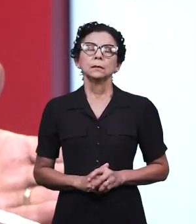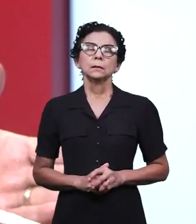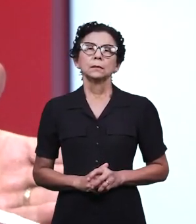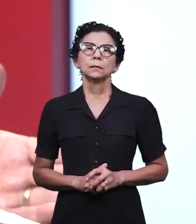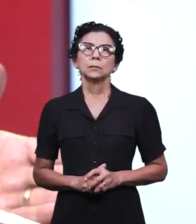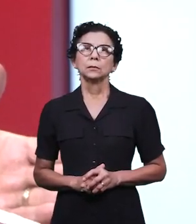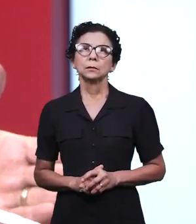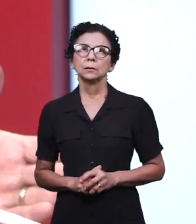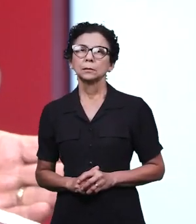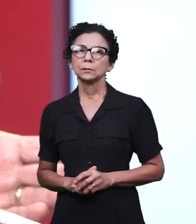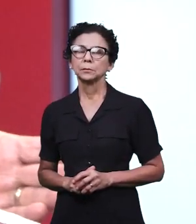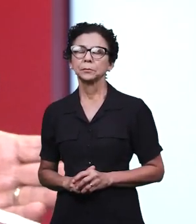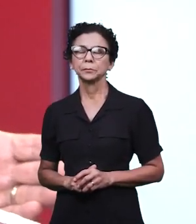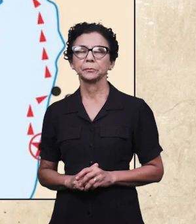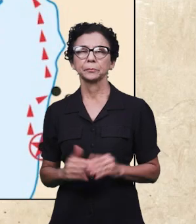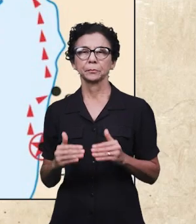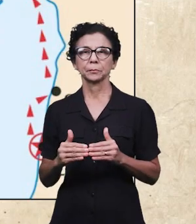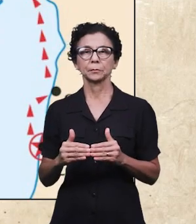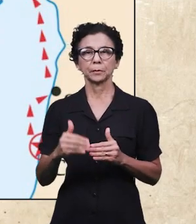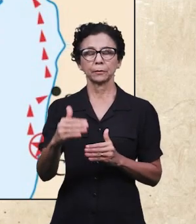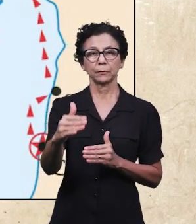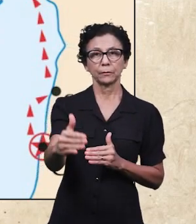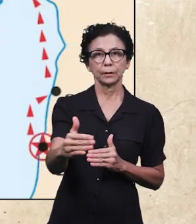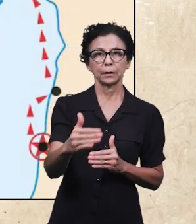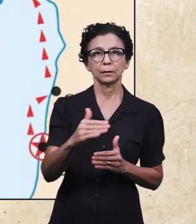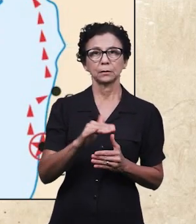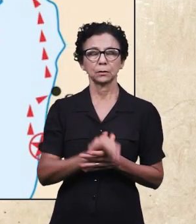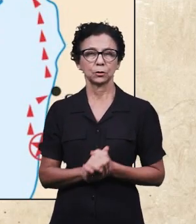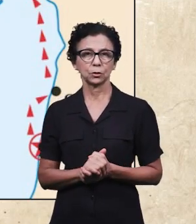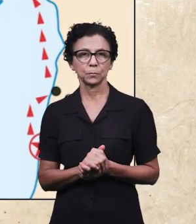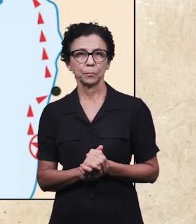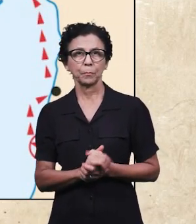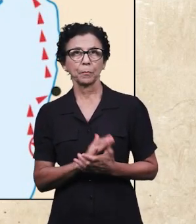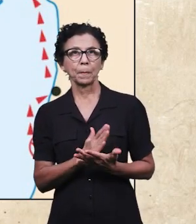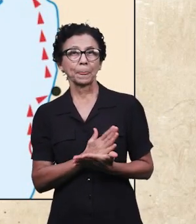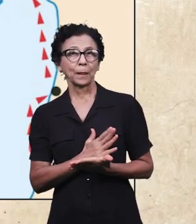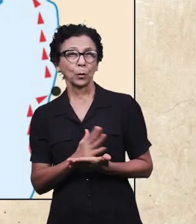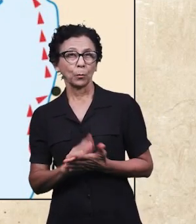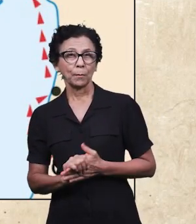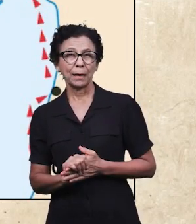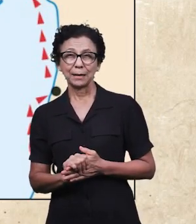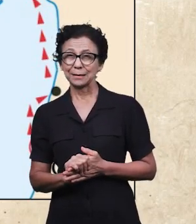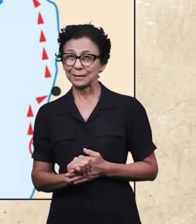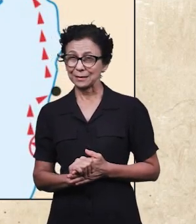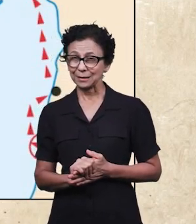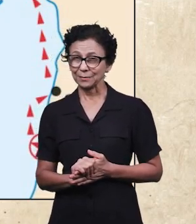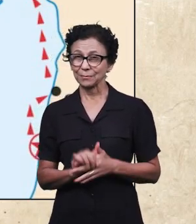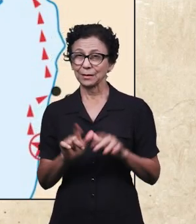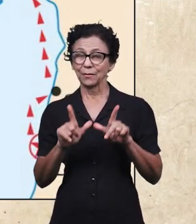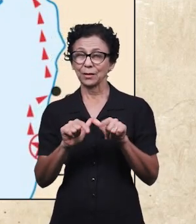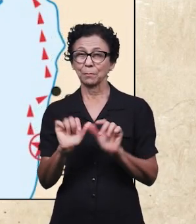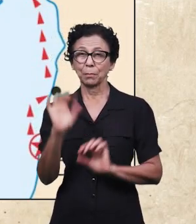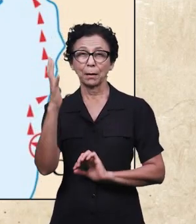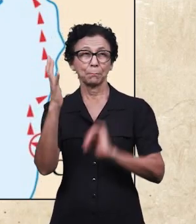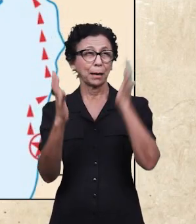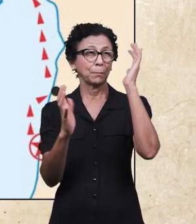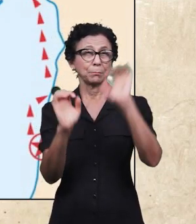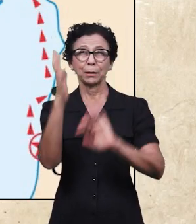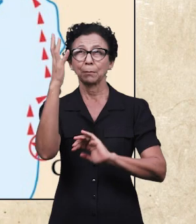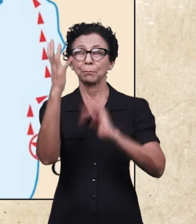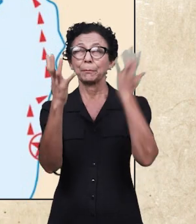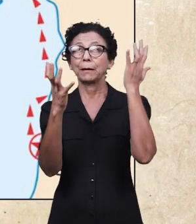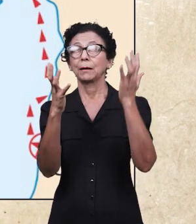Ventos contrários, porque lembrando que o navio era vela, eles eram especializadíssimos